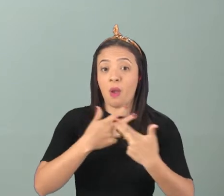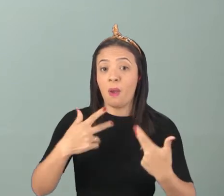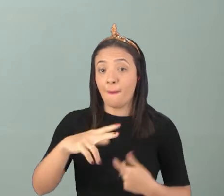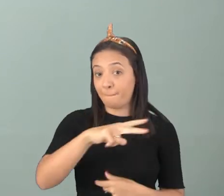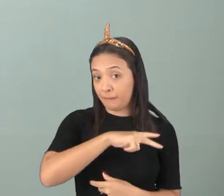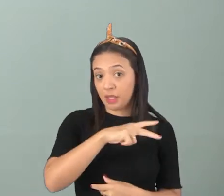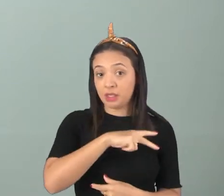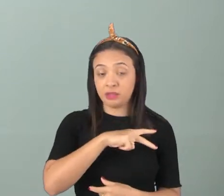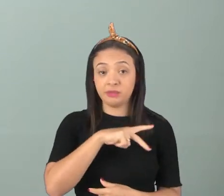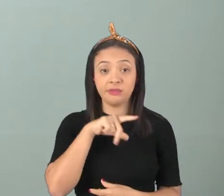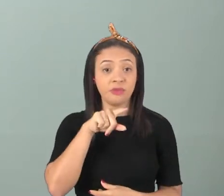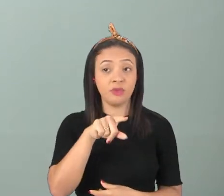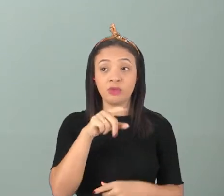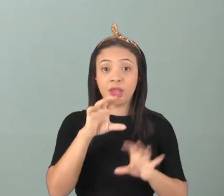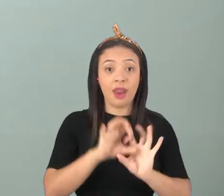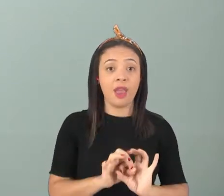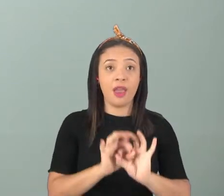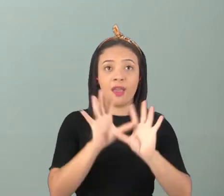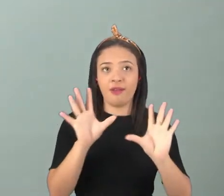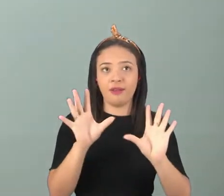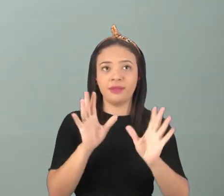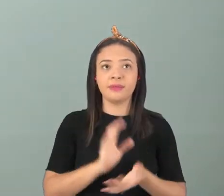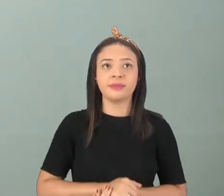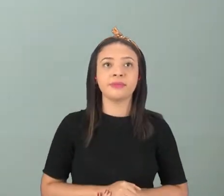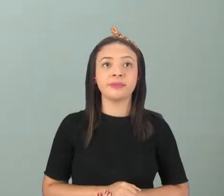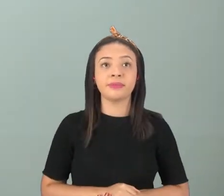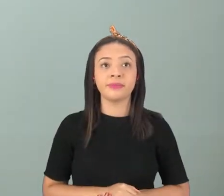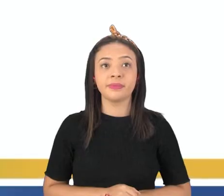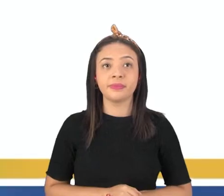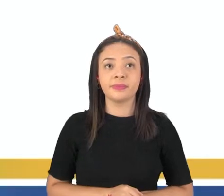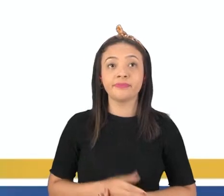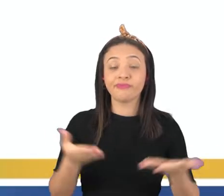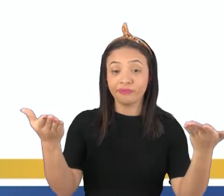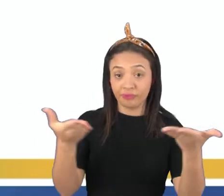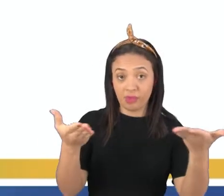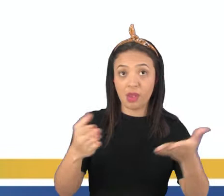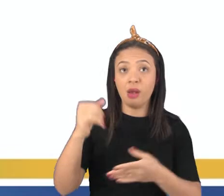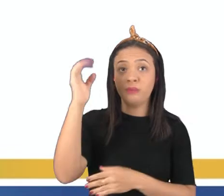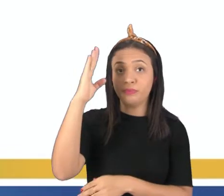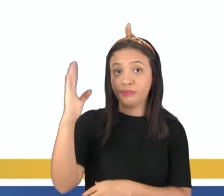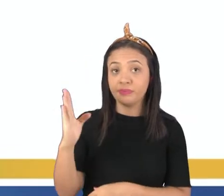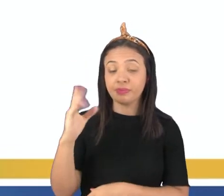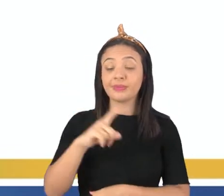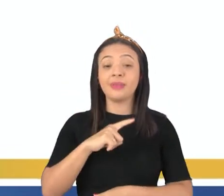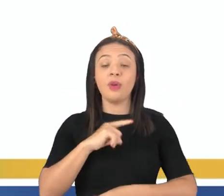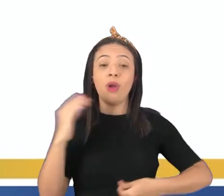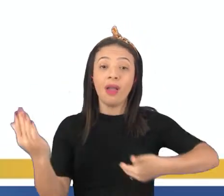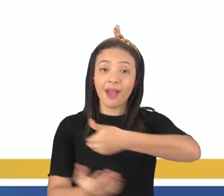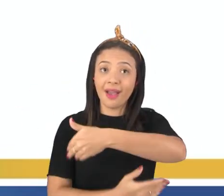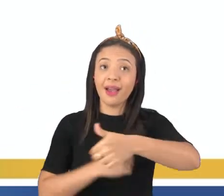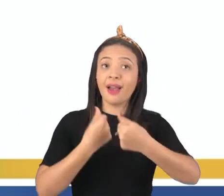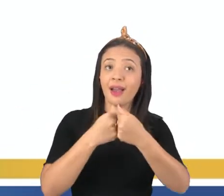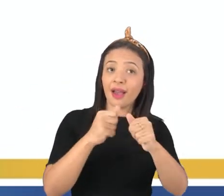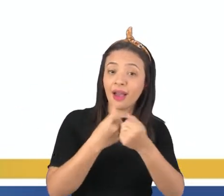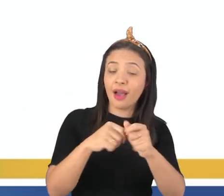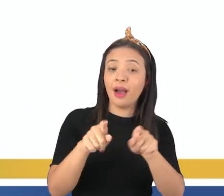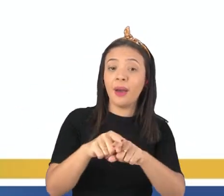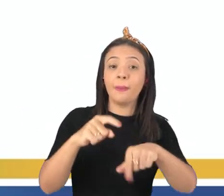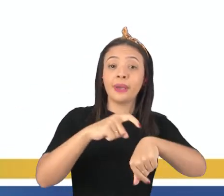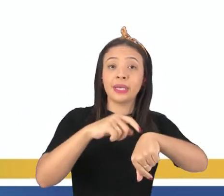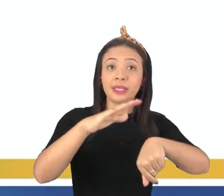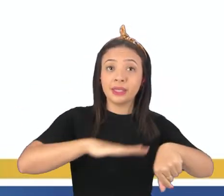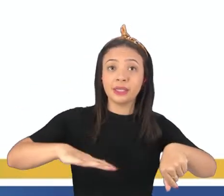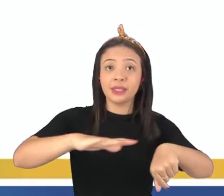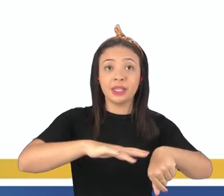isso aí você tem autonomia, isso que o autor quis passar para nós. Hoje, No Brasil, essa relação entre carro, tempo e espaço